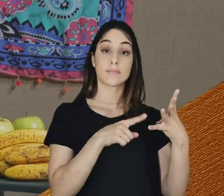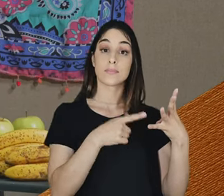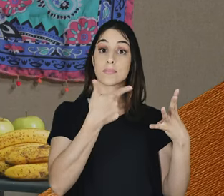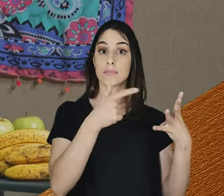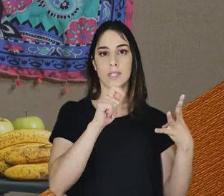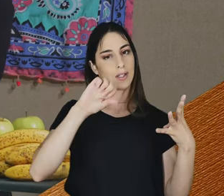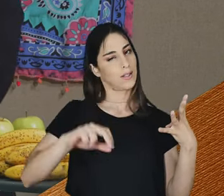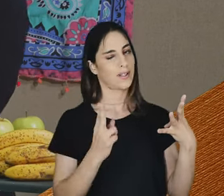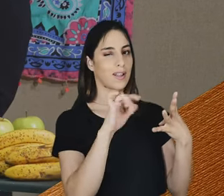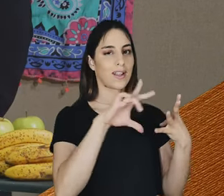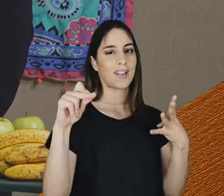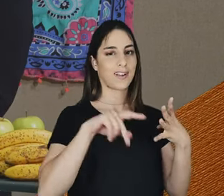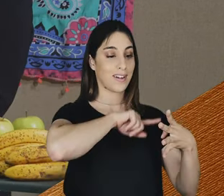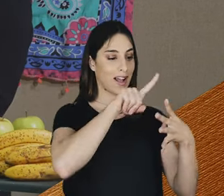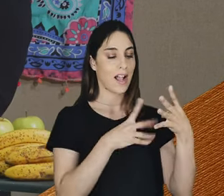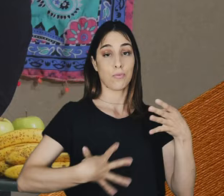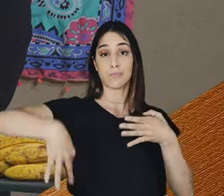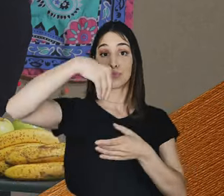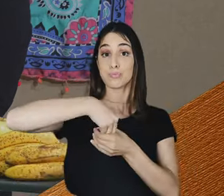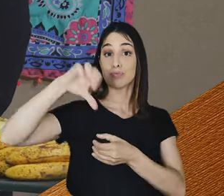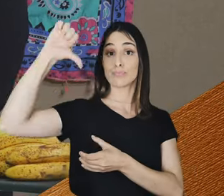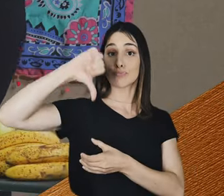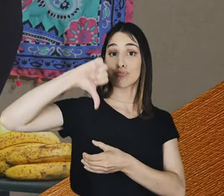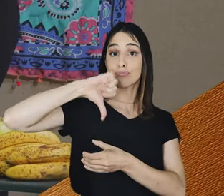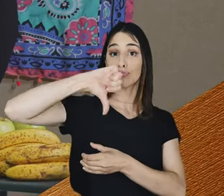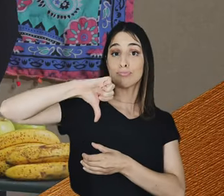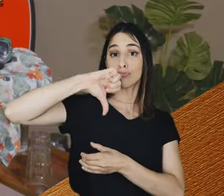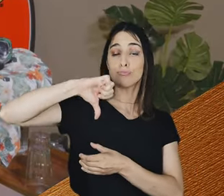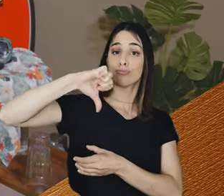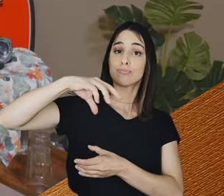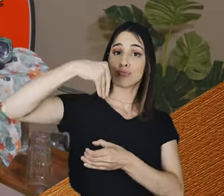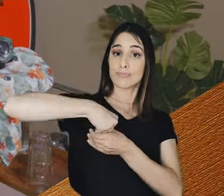e, claro, tequila. Tequila. Tequila.